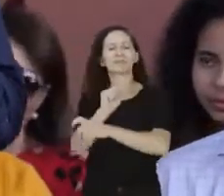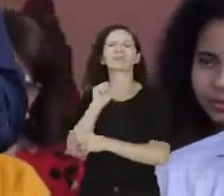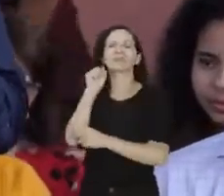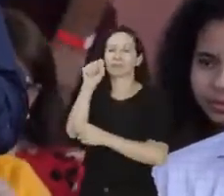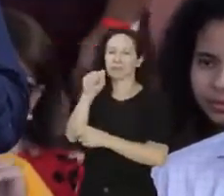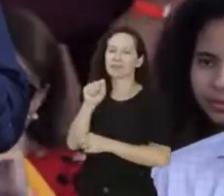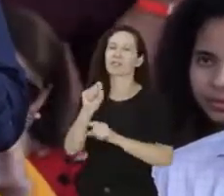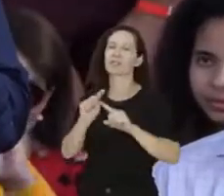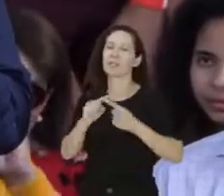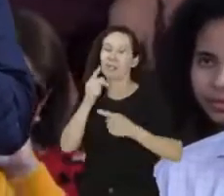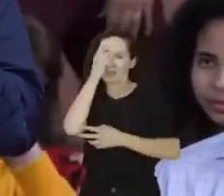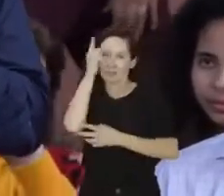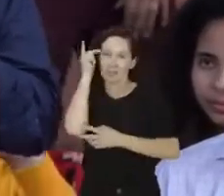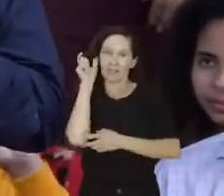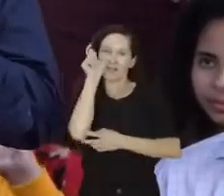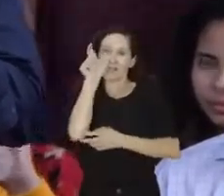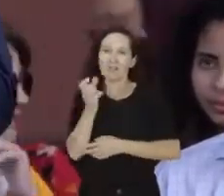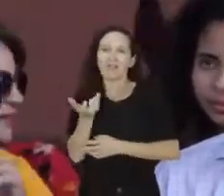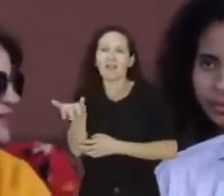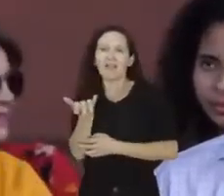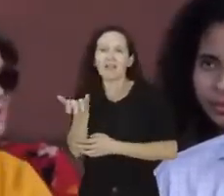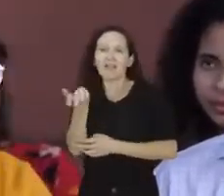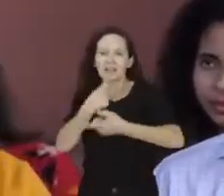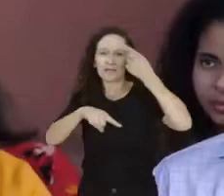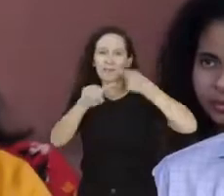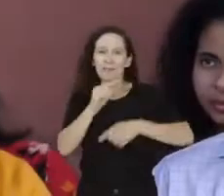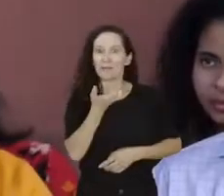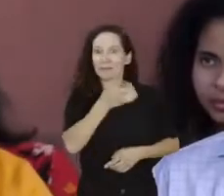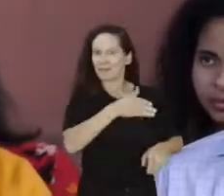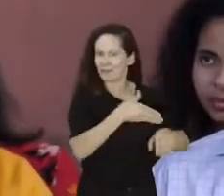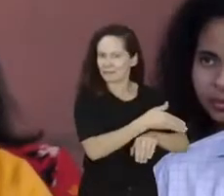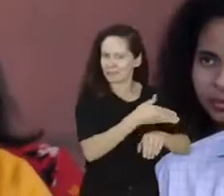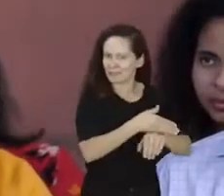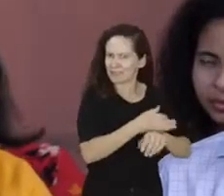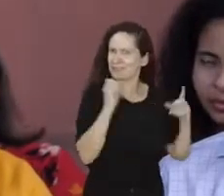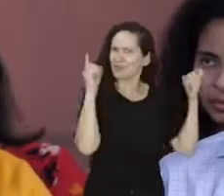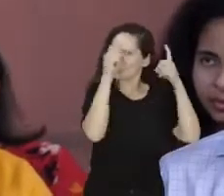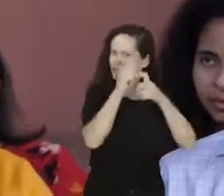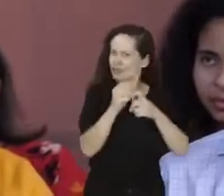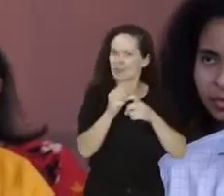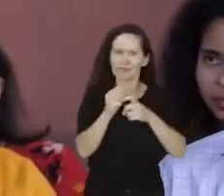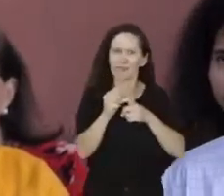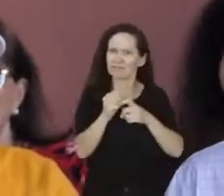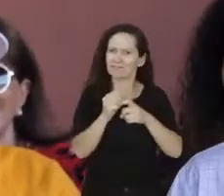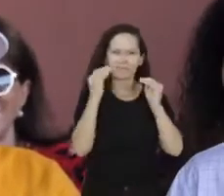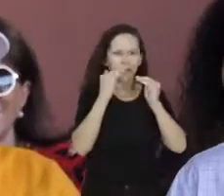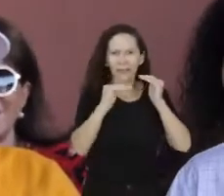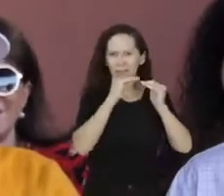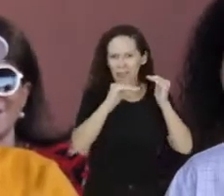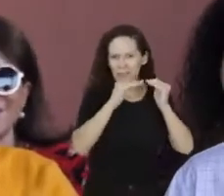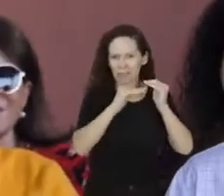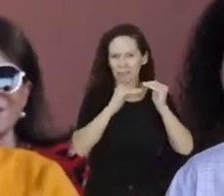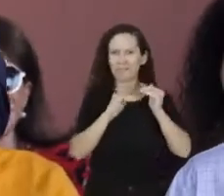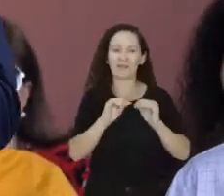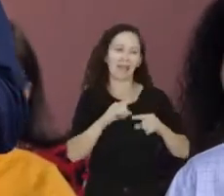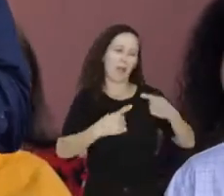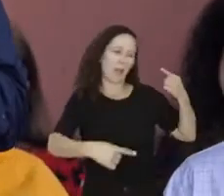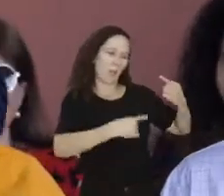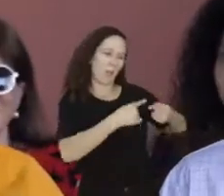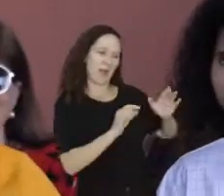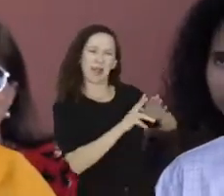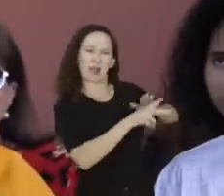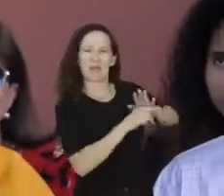querem mudança não querem participar, fica difícil. Ah, mas todo político é ladrão.